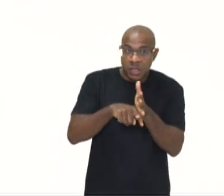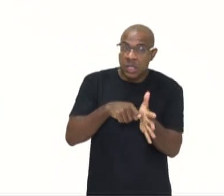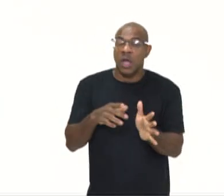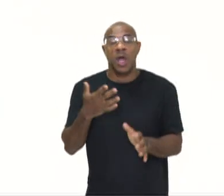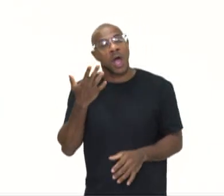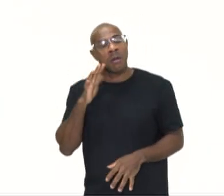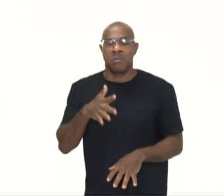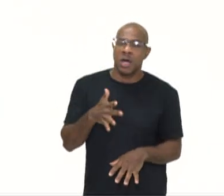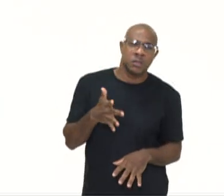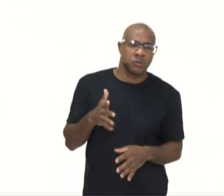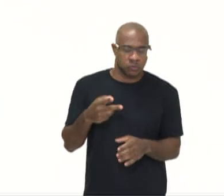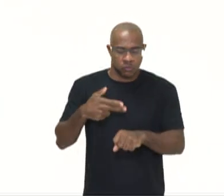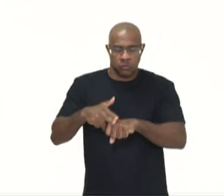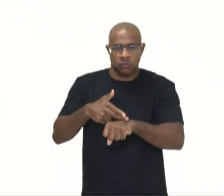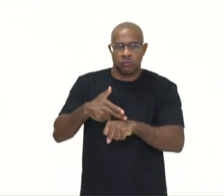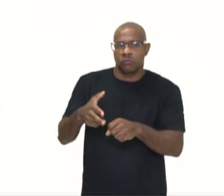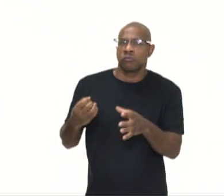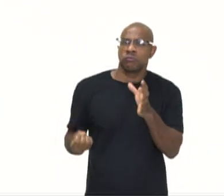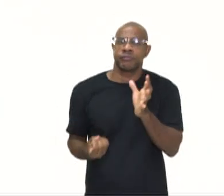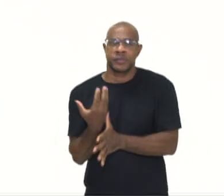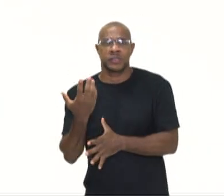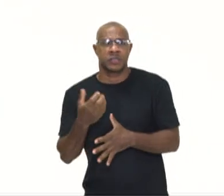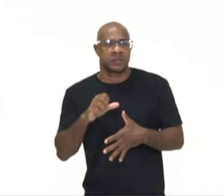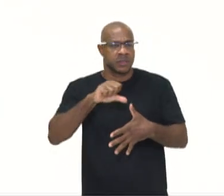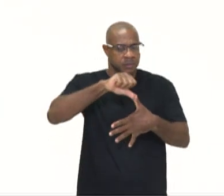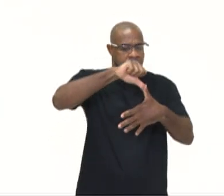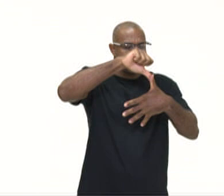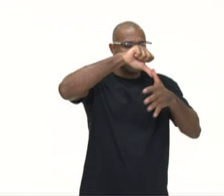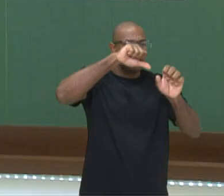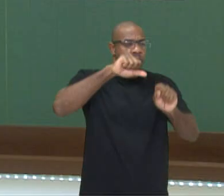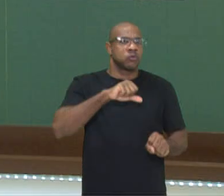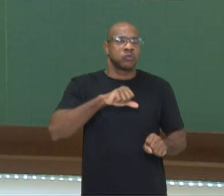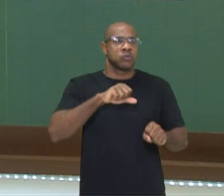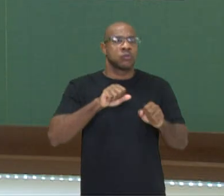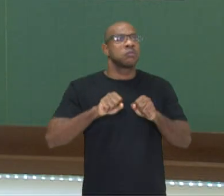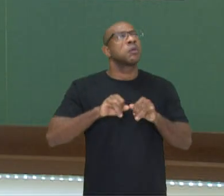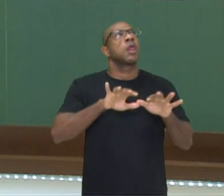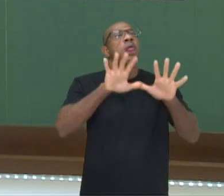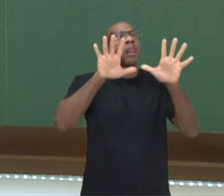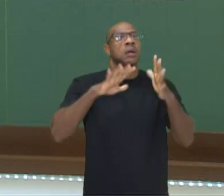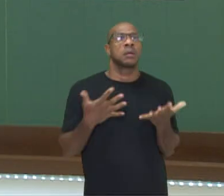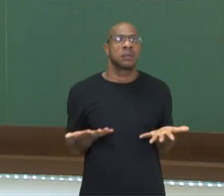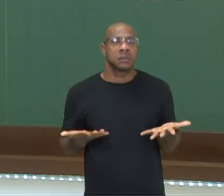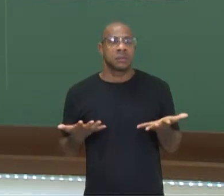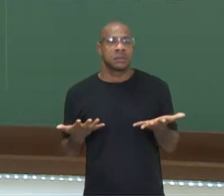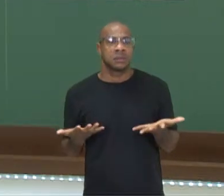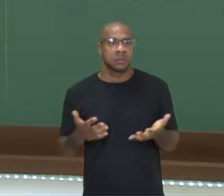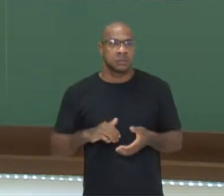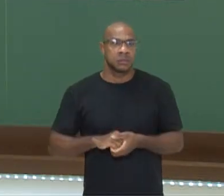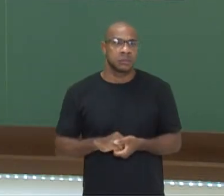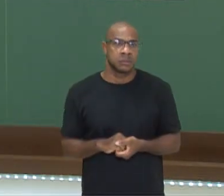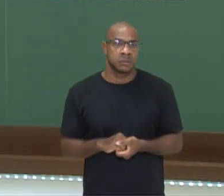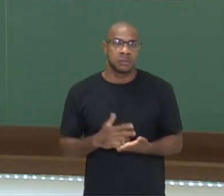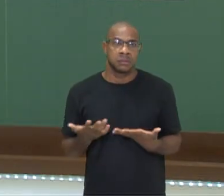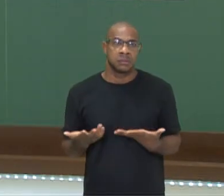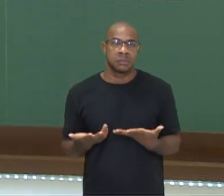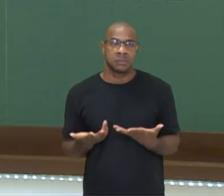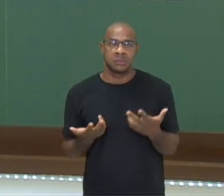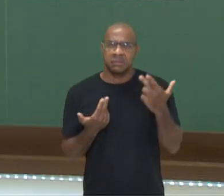provavelmente o chocolate nasceu na América do Sul e se espalhou para o norte. E agora? Ah, professora, é verdadeira também, porque está igual. Elas não estão